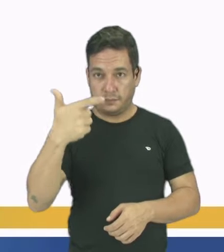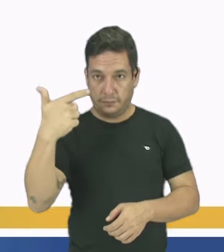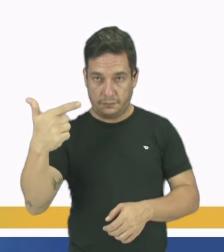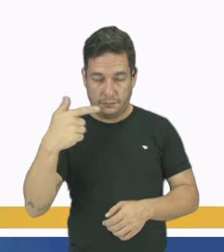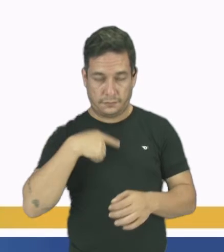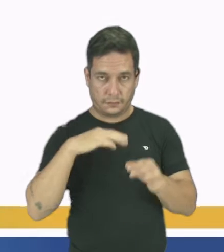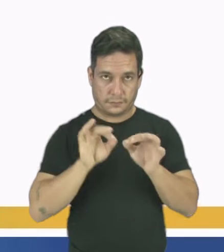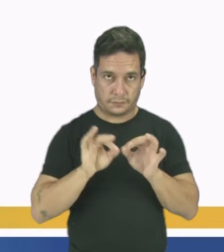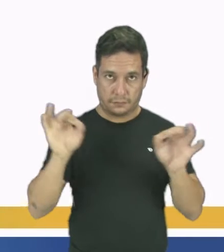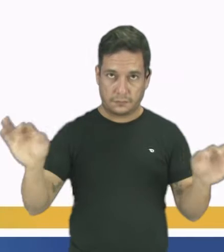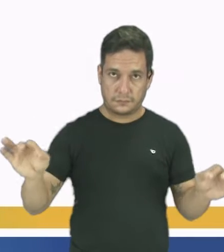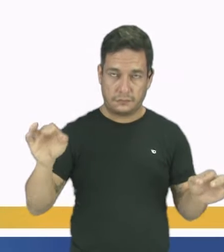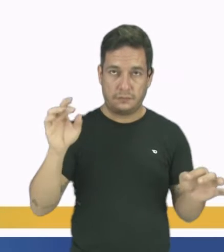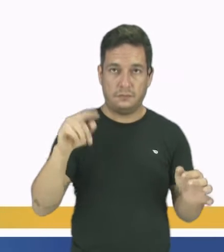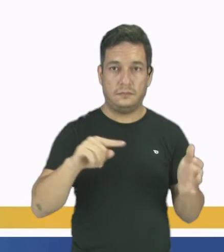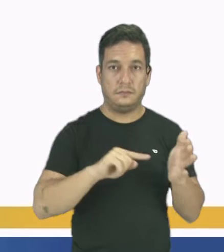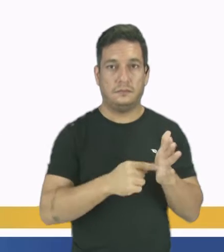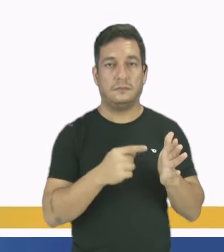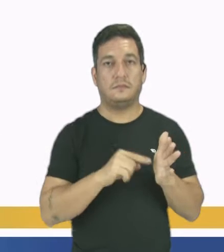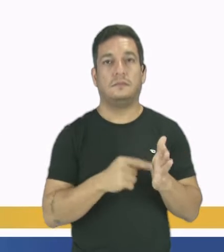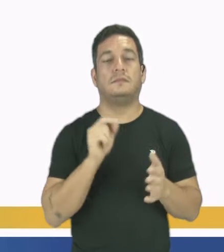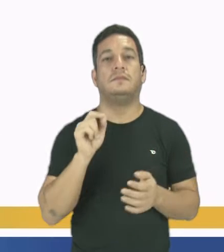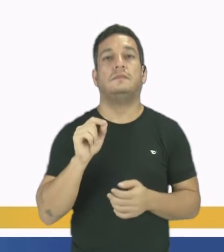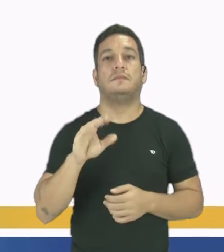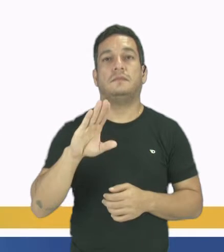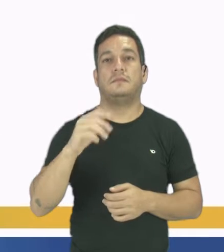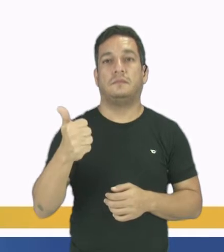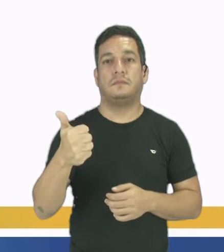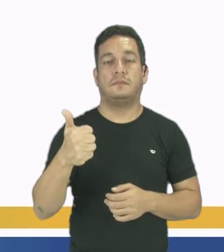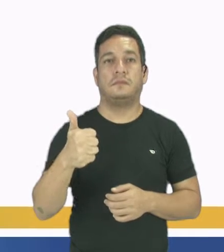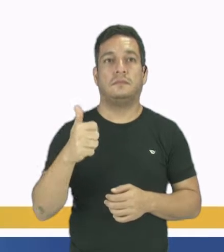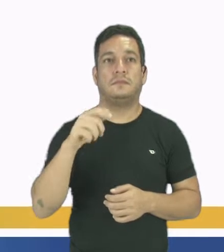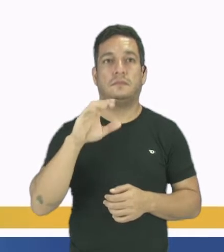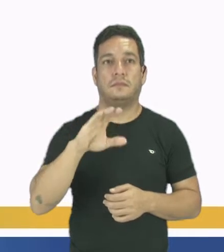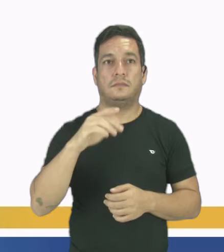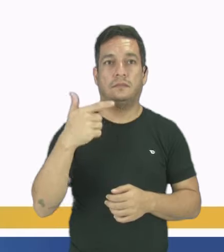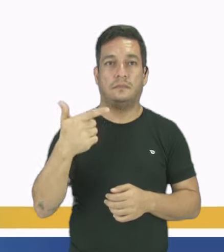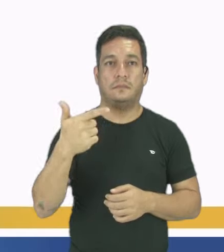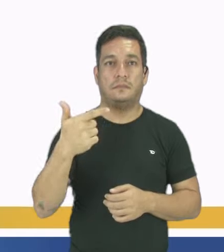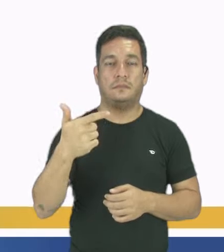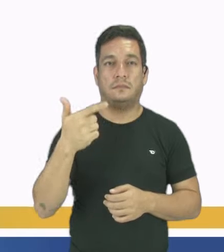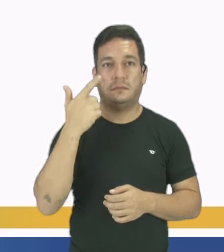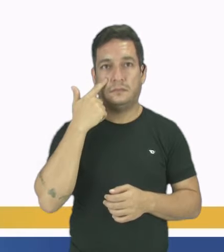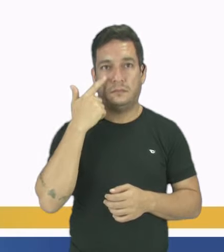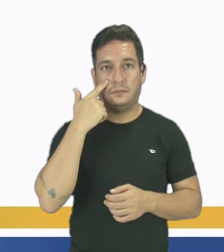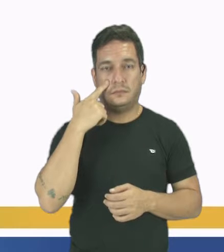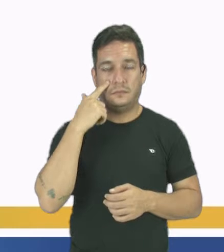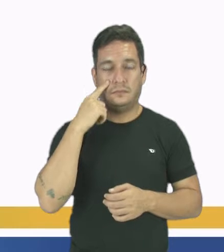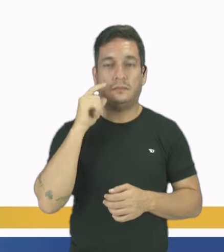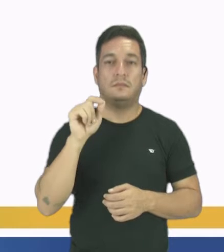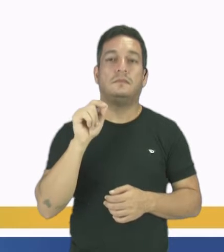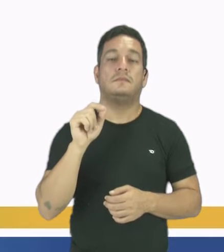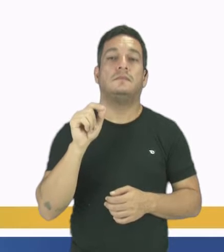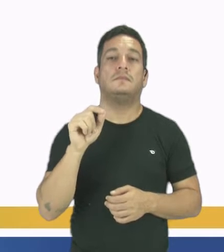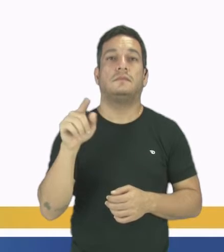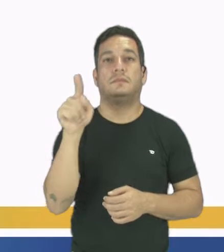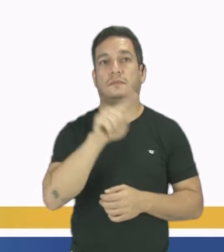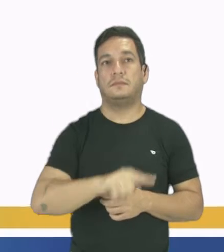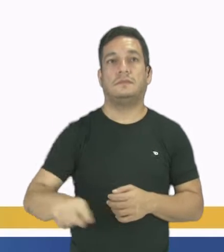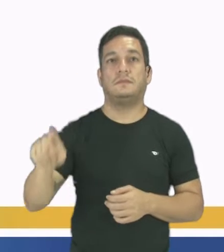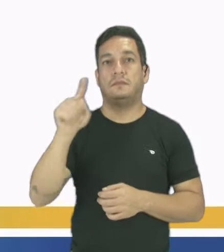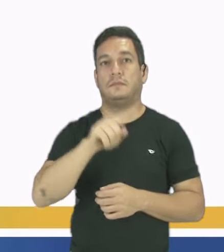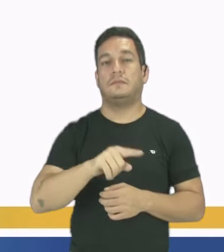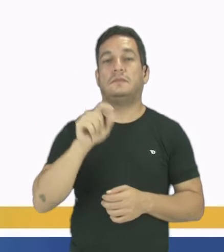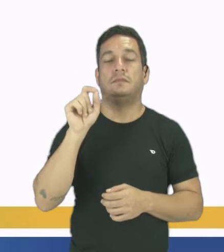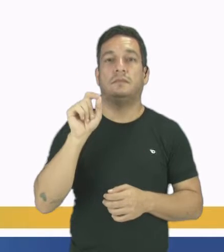Seja a distância entre os pontos C1 e C2, respectivamente, da